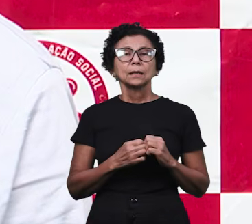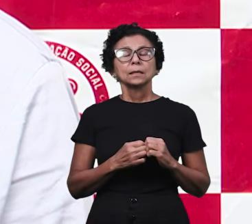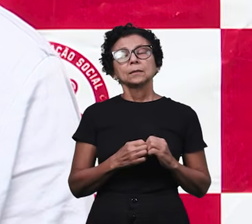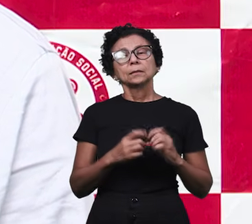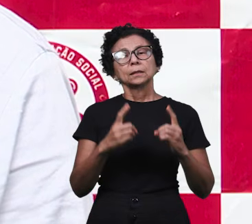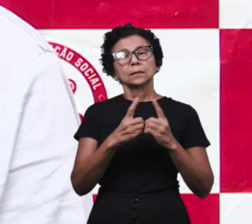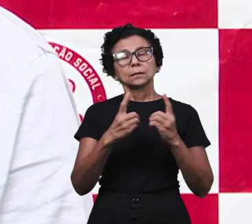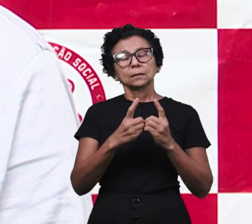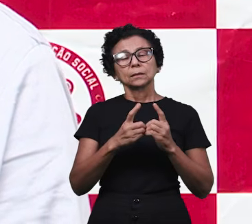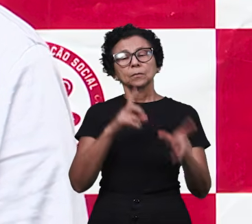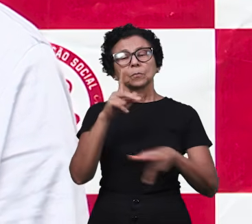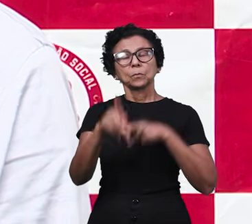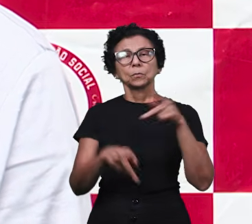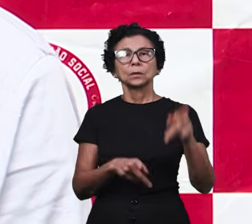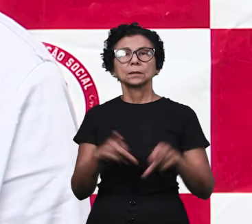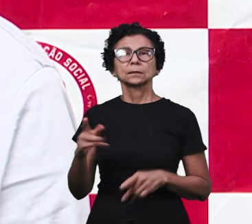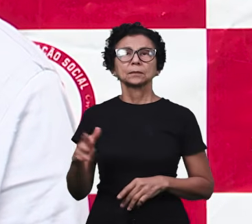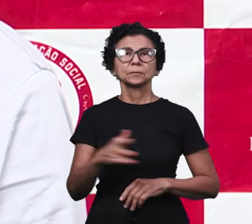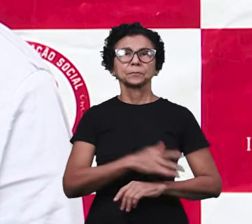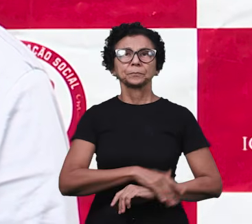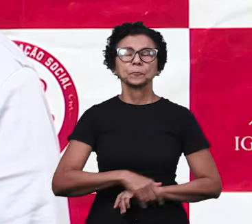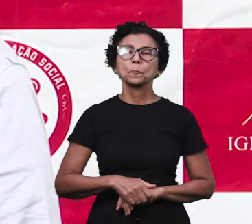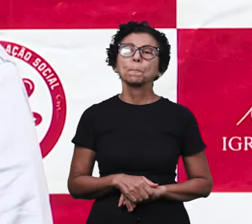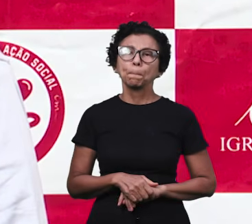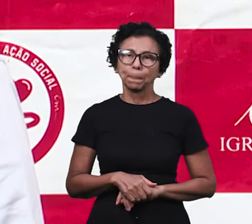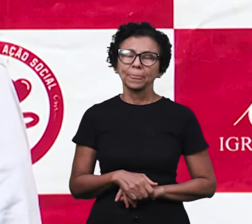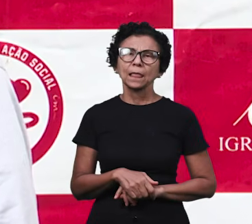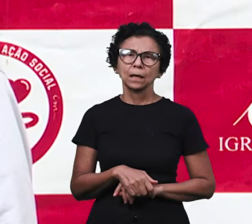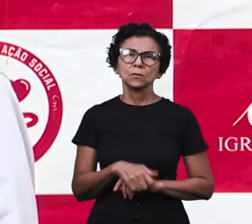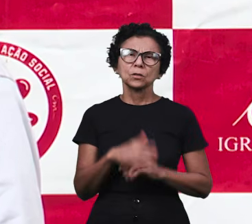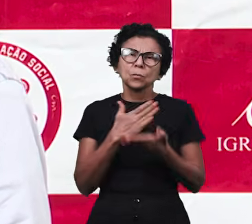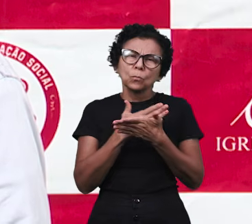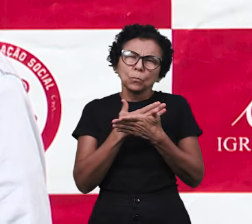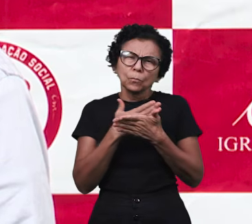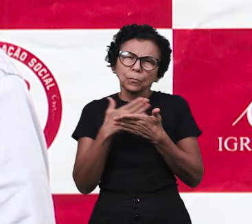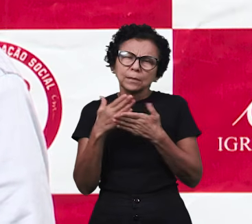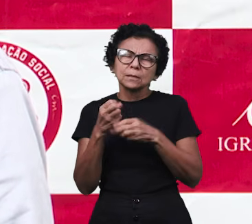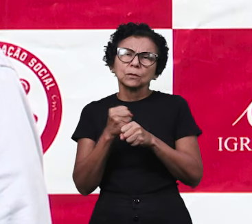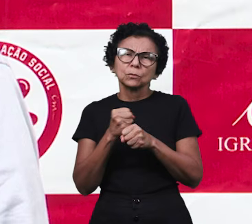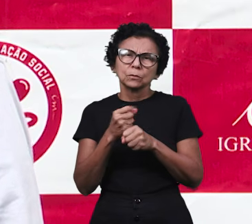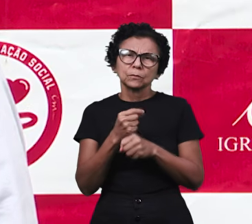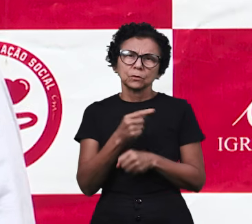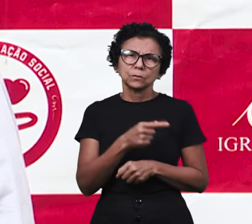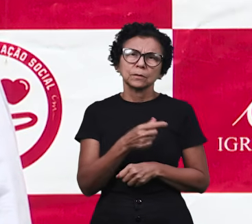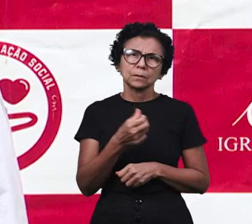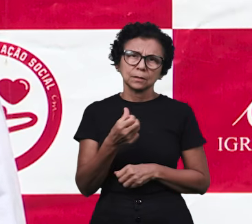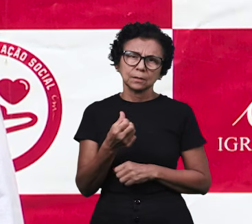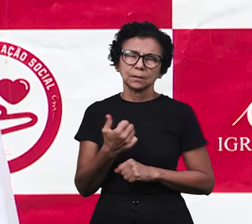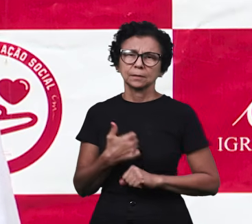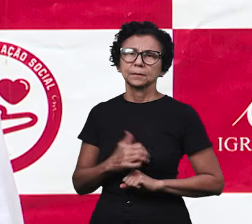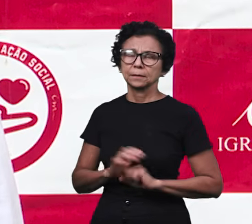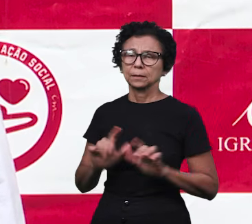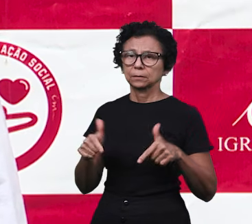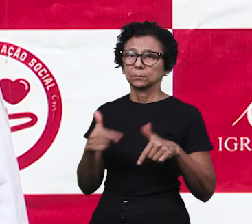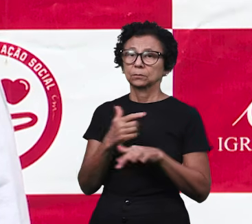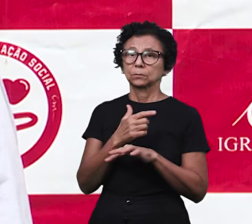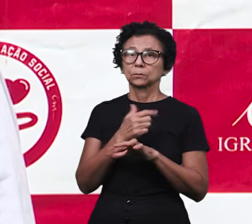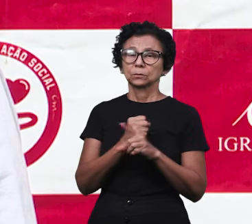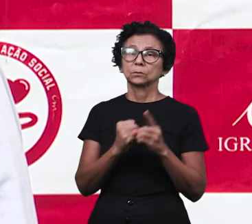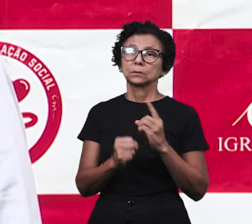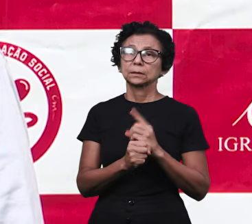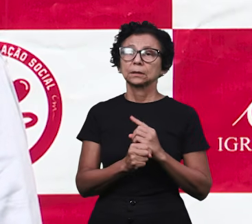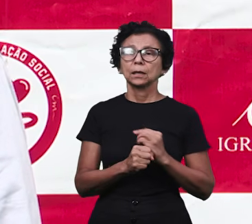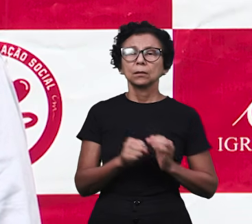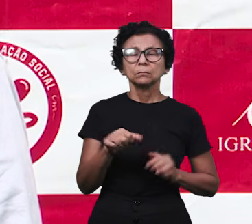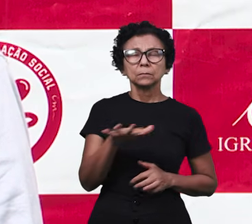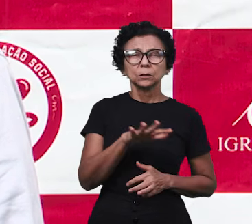bom. Nós podemos começar o ano, já é o 3º mês do ano, a gente começar com essa ação social aqui em Vitória. Vitória tem